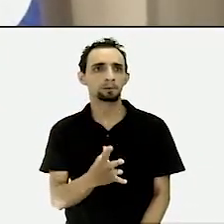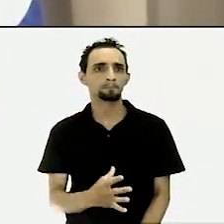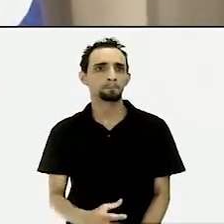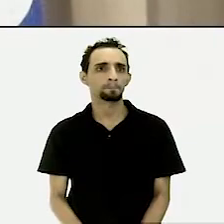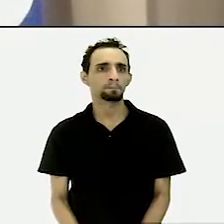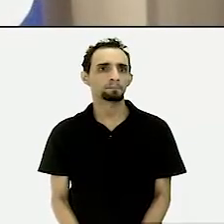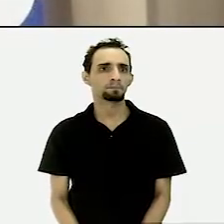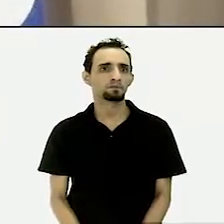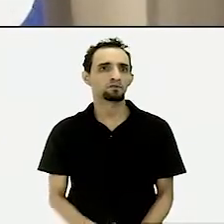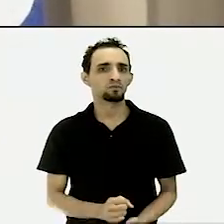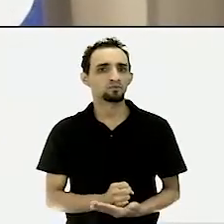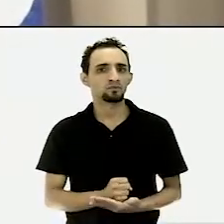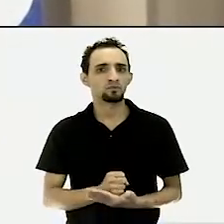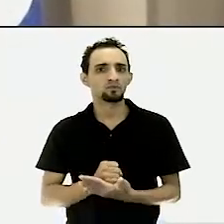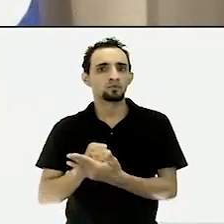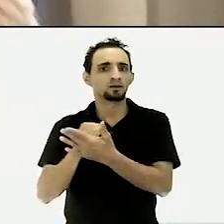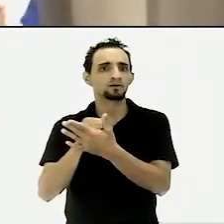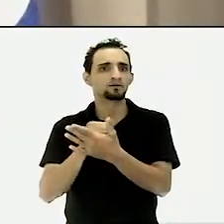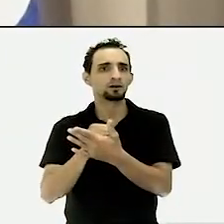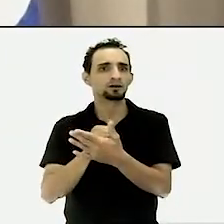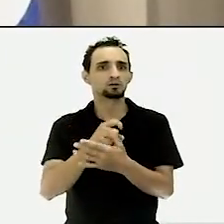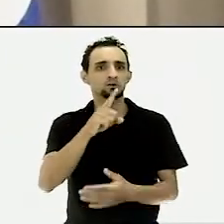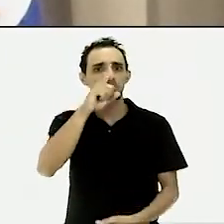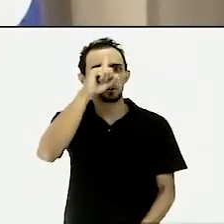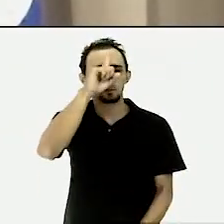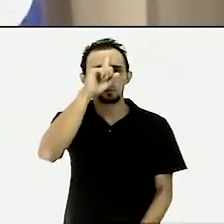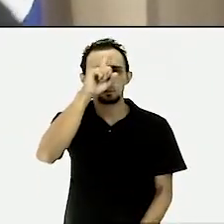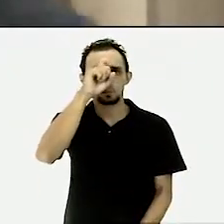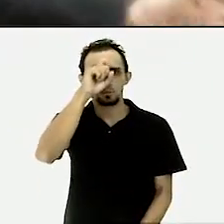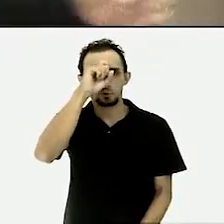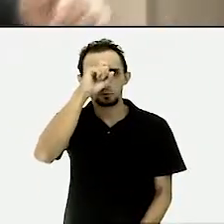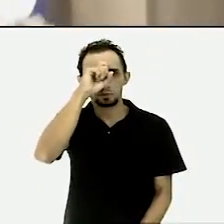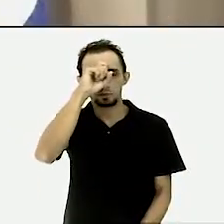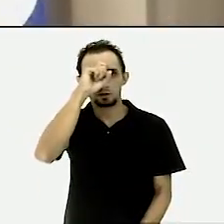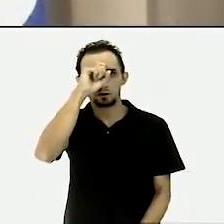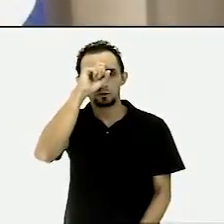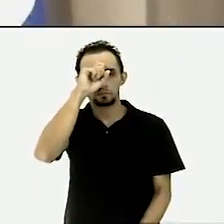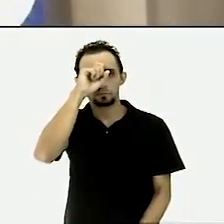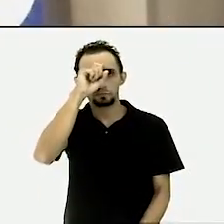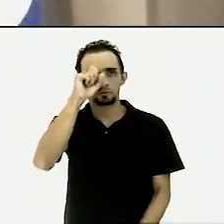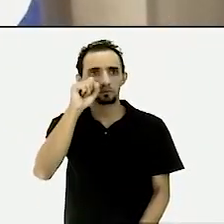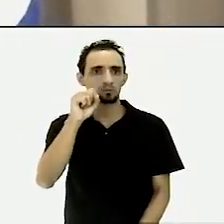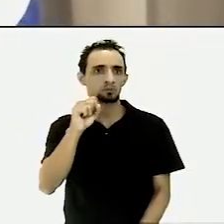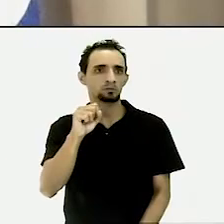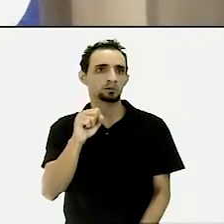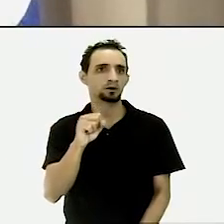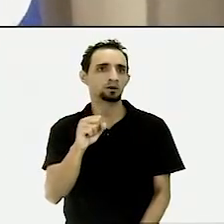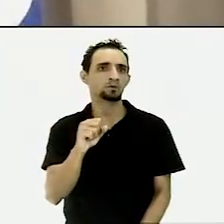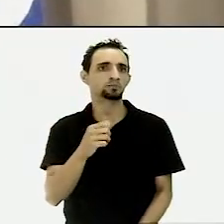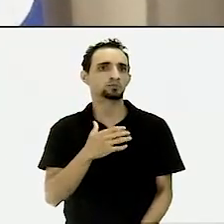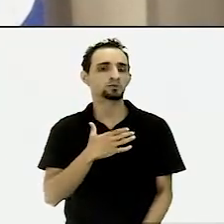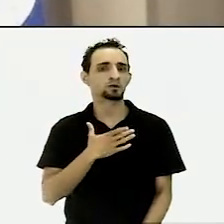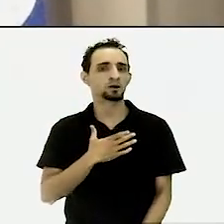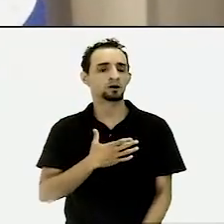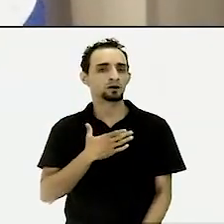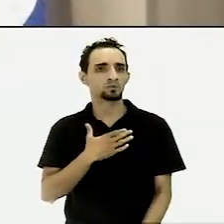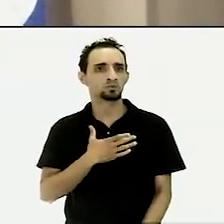hospital. Era para ter sido feito no hospital e quebrou o chão do hospital e acabou